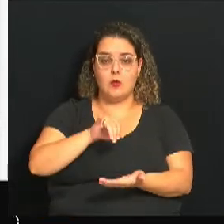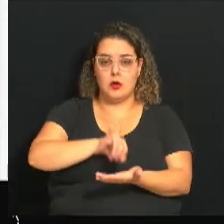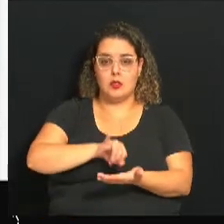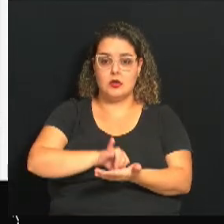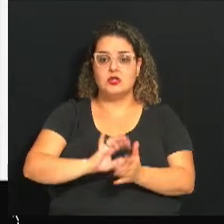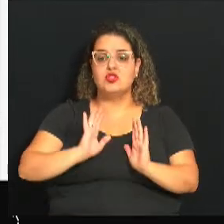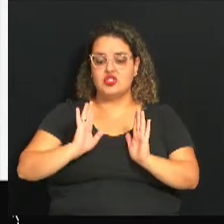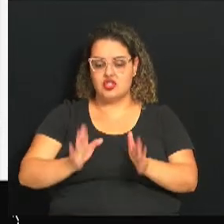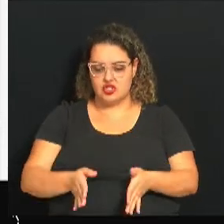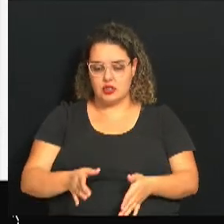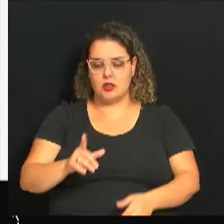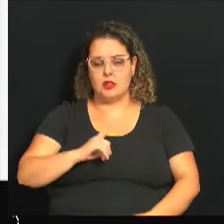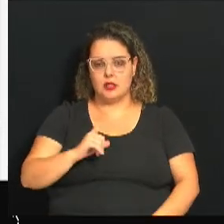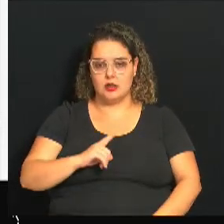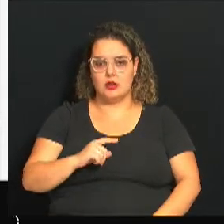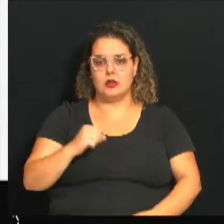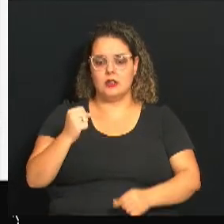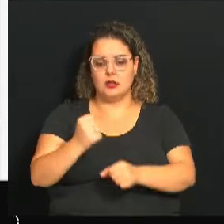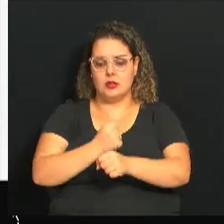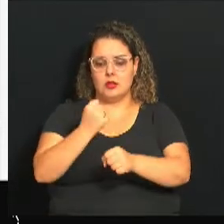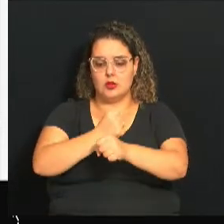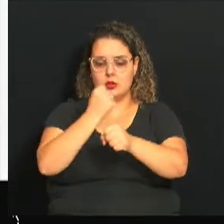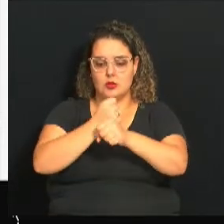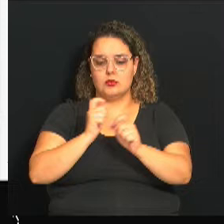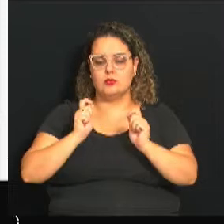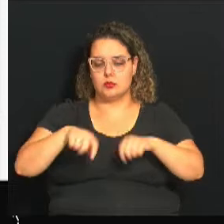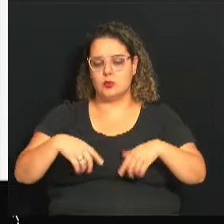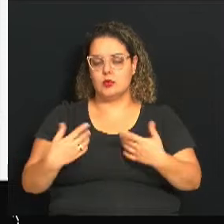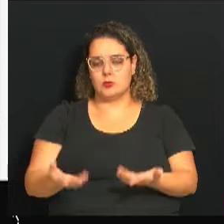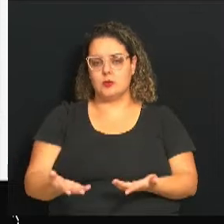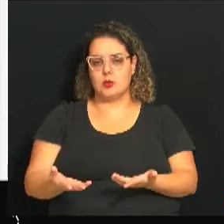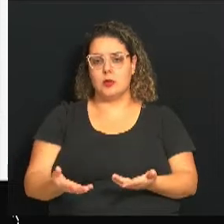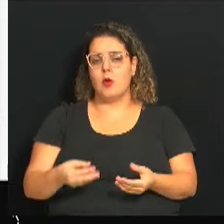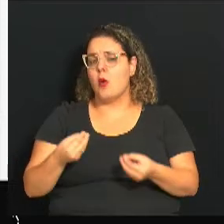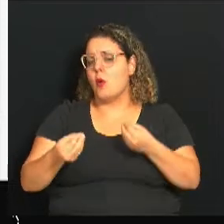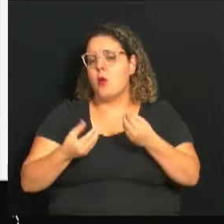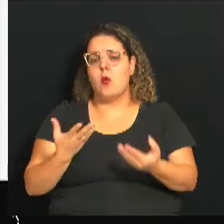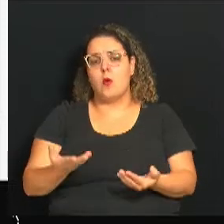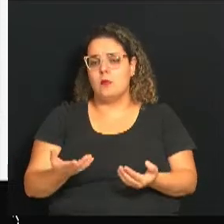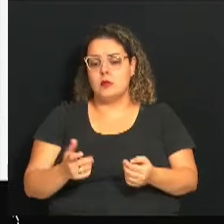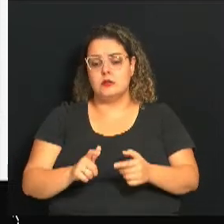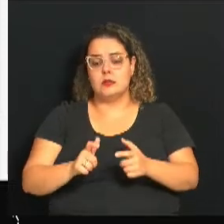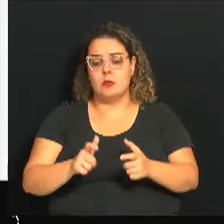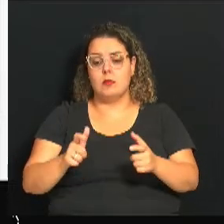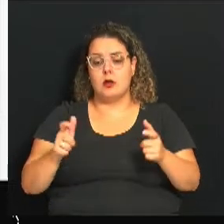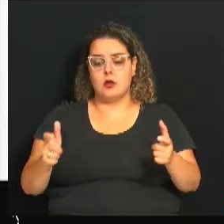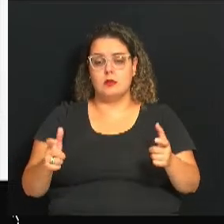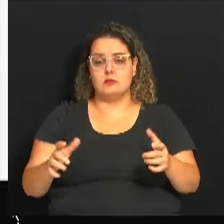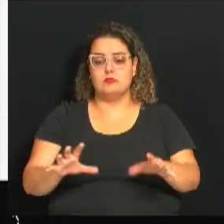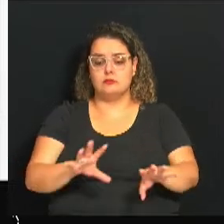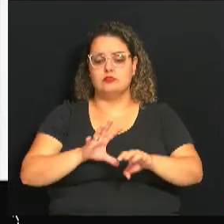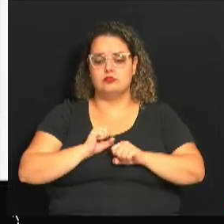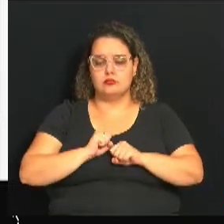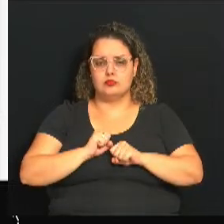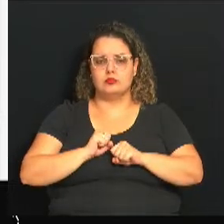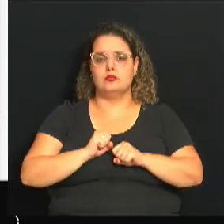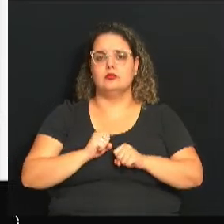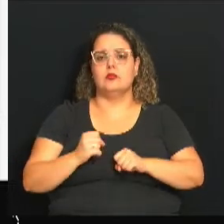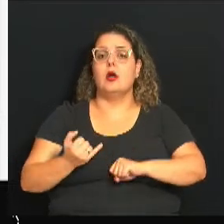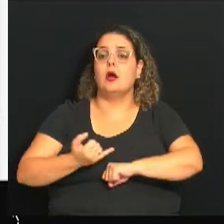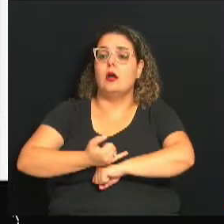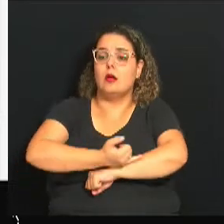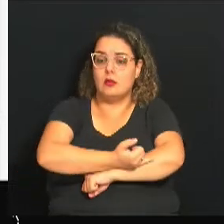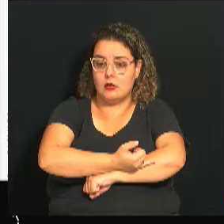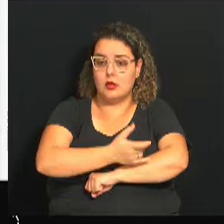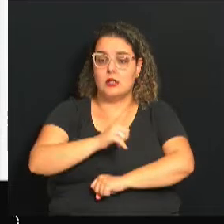construtivo 5, né? Então, e de que forma esse aumento poderia ser absorvido também pela infraestrutura que lá tem no